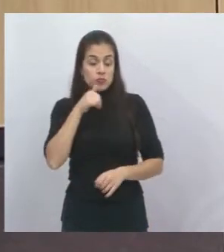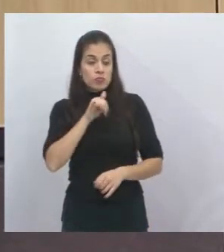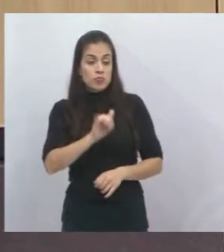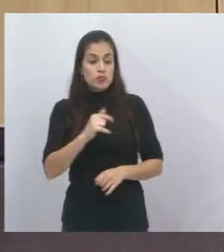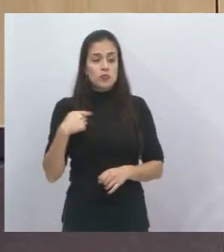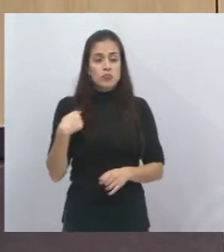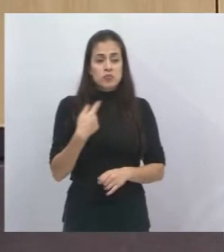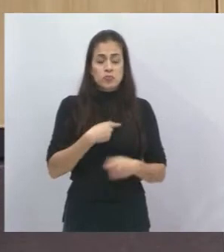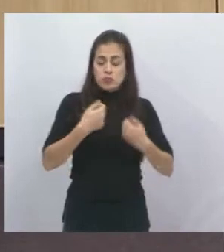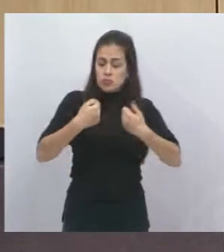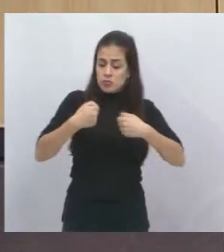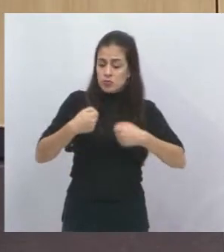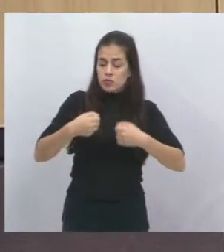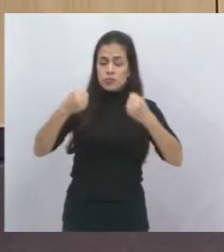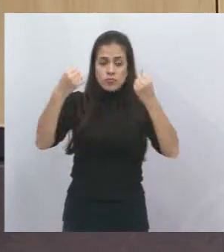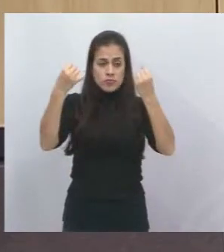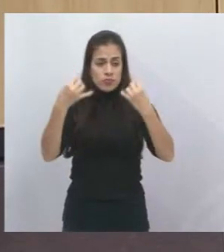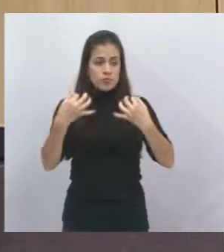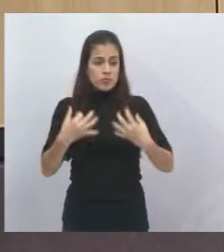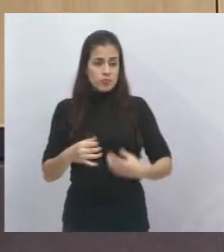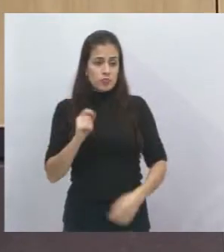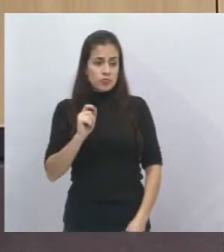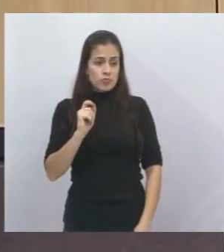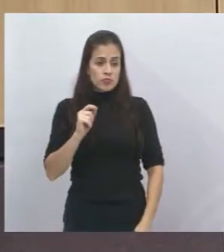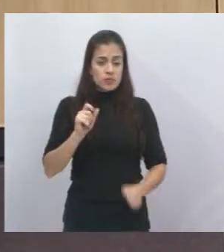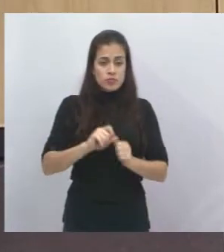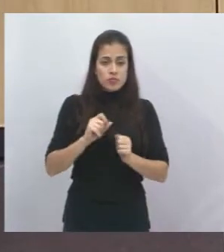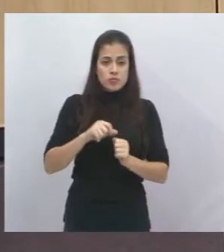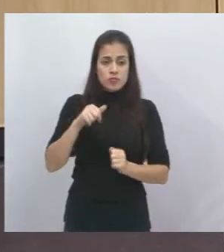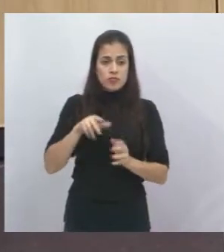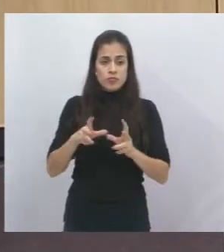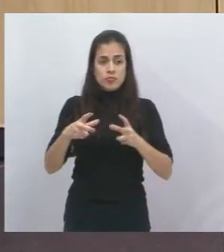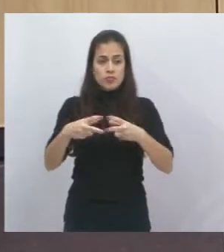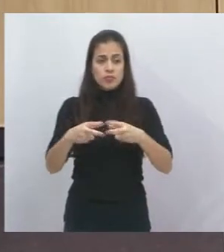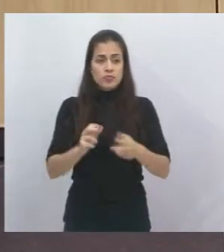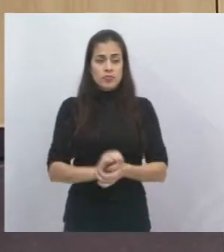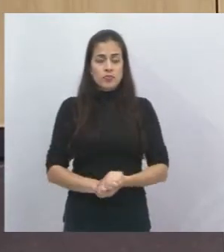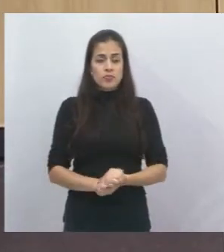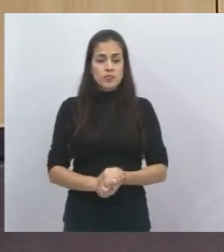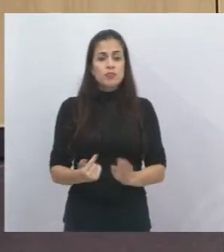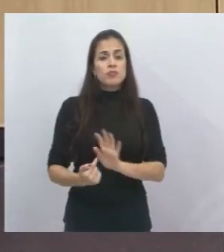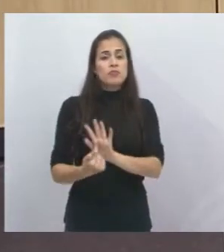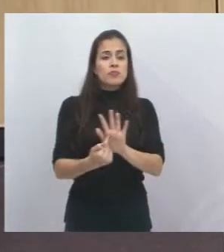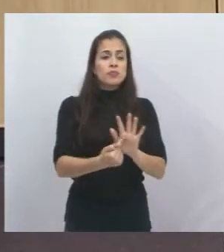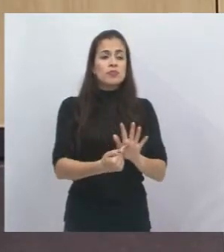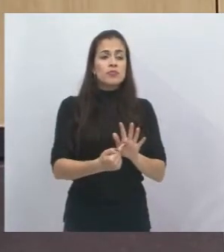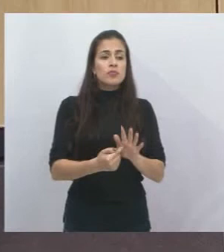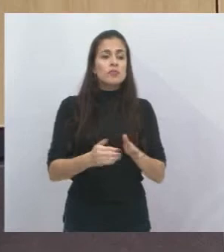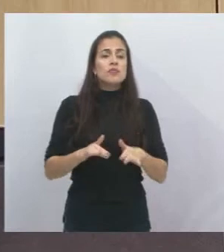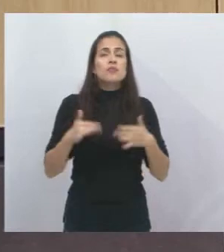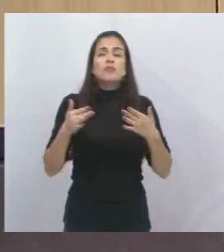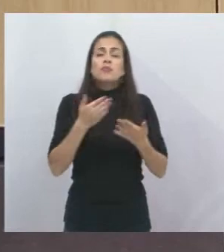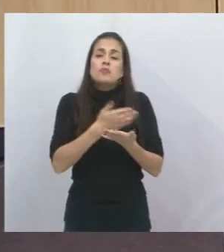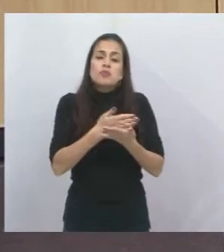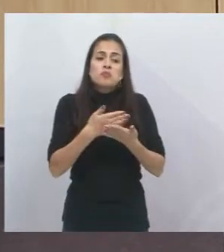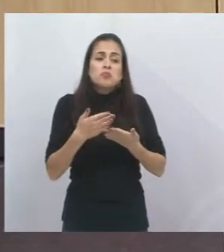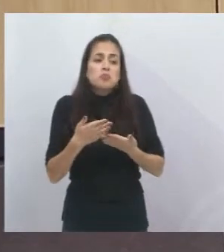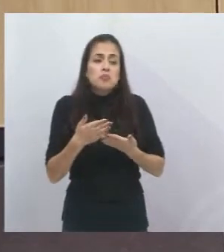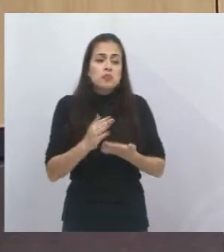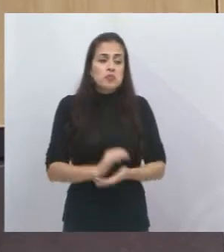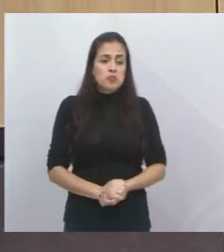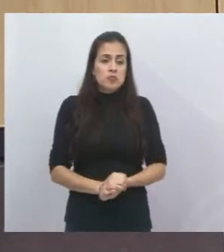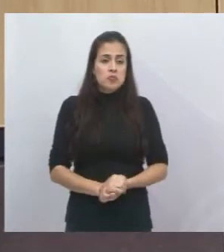ser sinceros naquilo que fazemos aqui dentro e mostrar de onde vem, como começou, por que chegou a